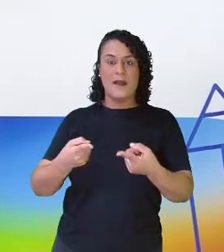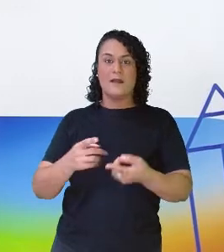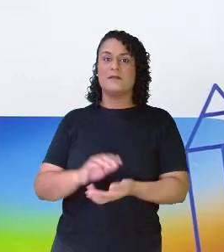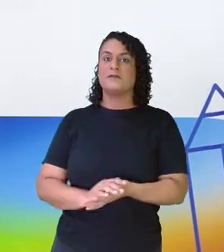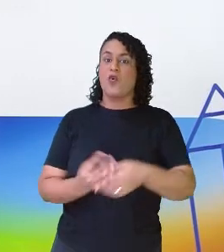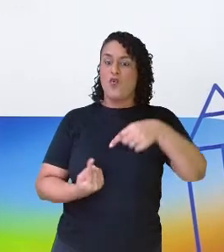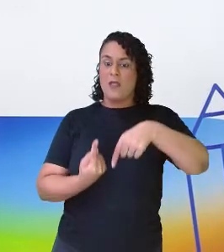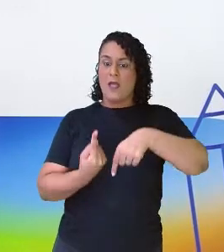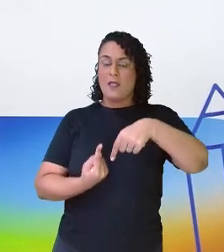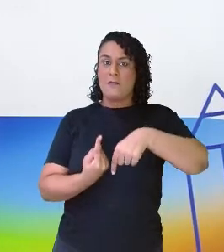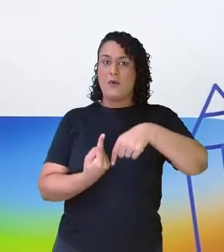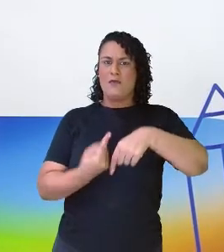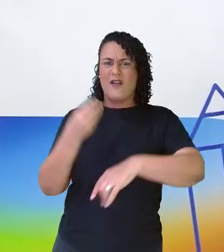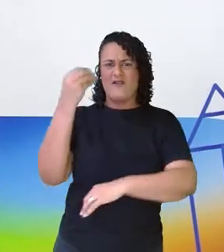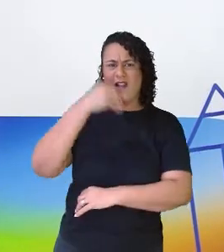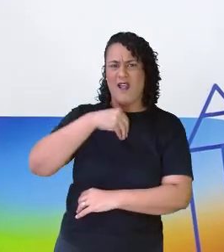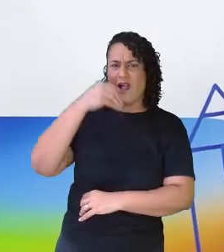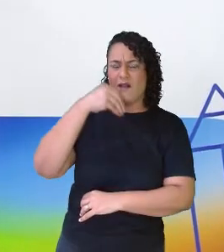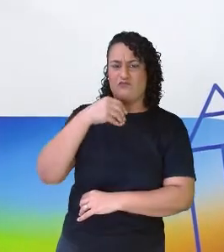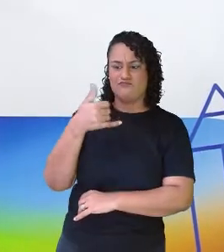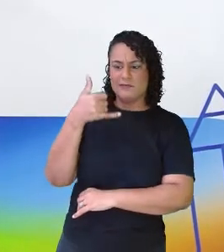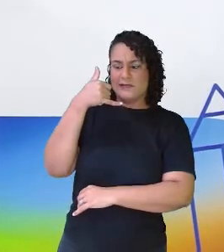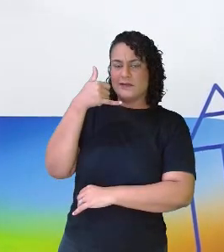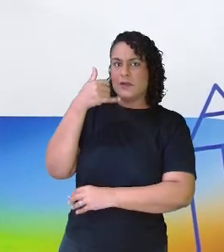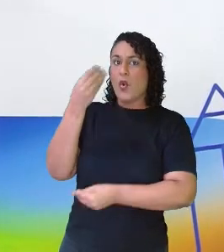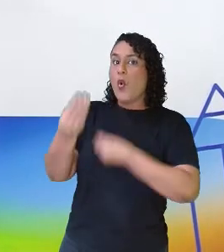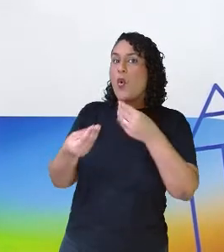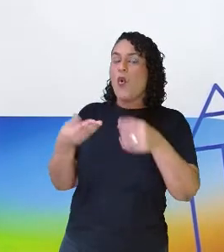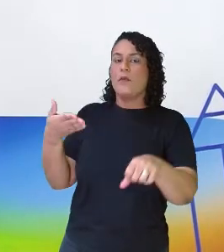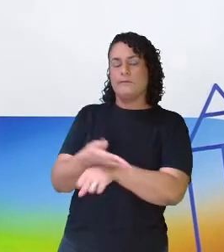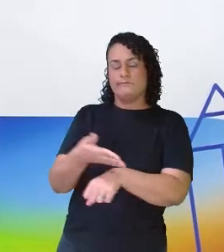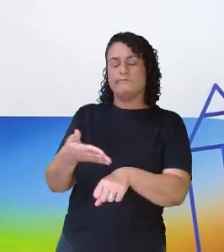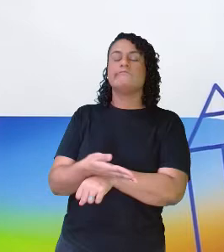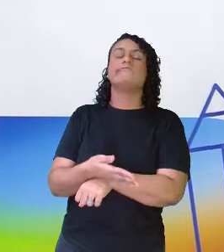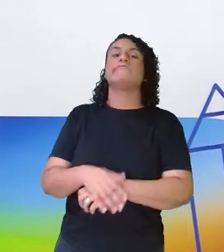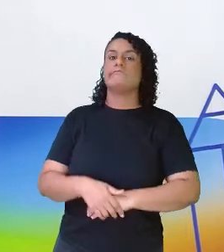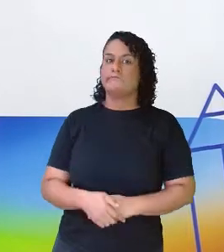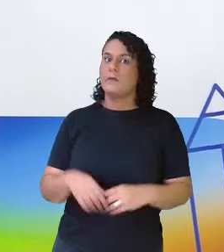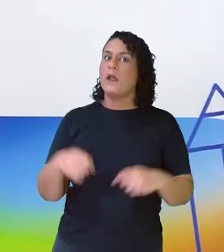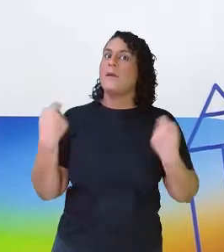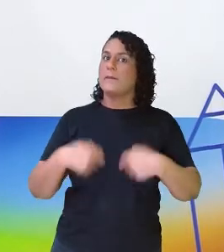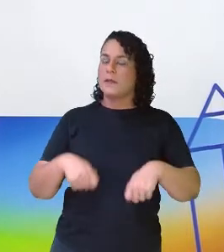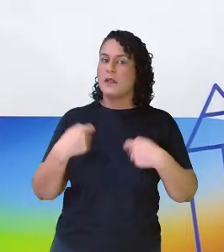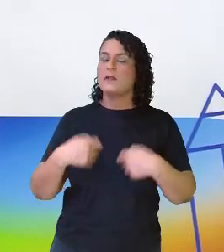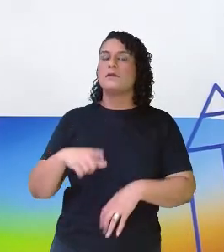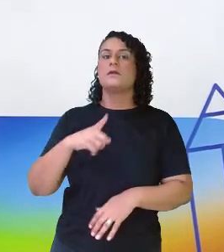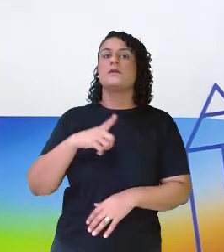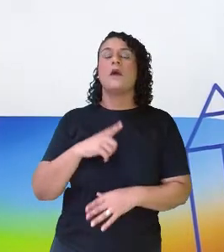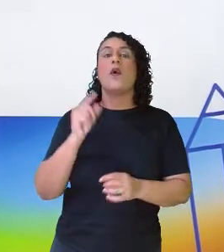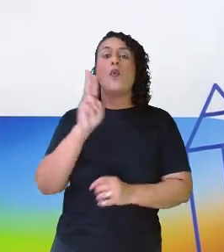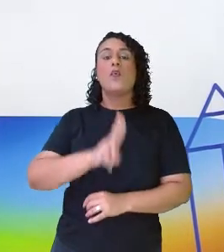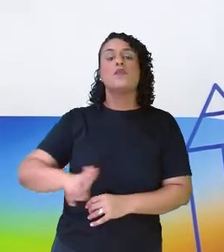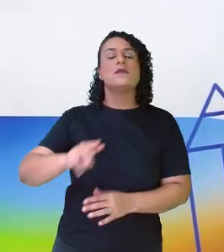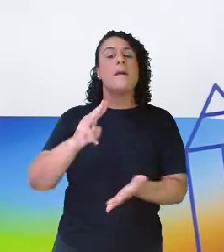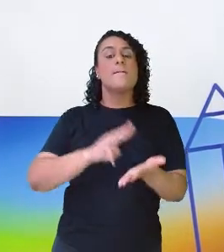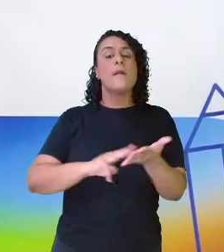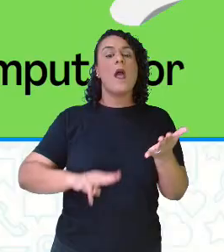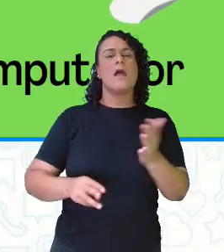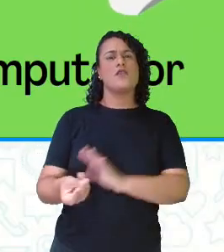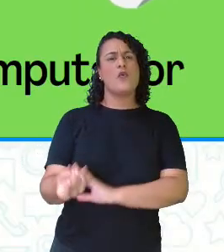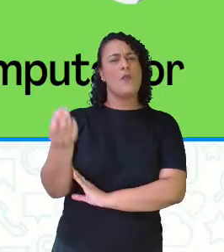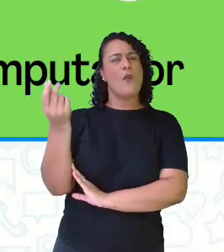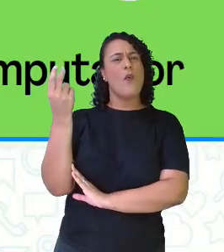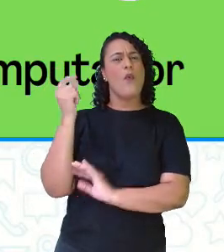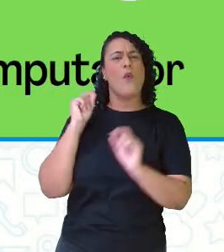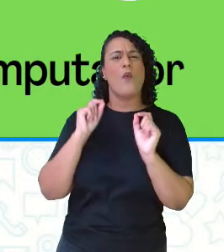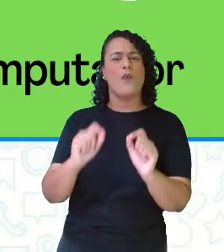funcionando. Então, como é que a gente faz? A gente também tem que saber fazer pelos métodos antigos, que são o quê? Como se o